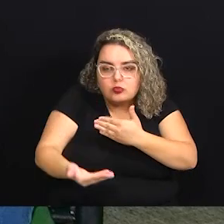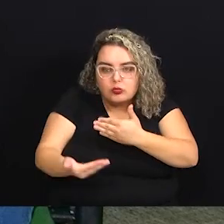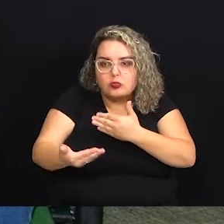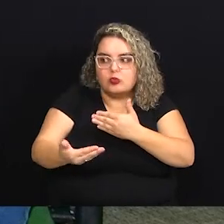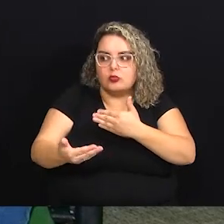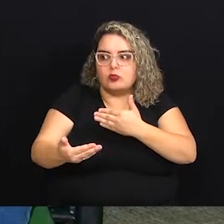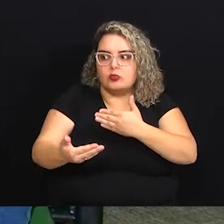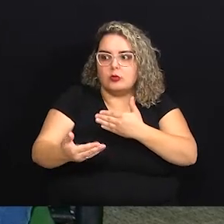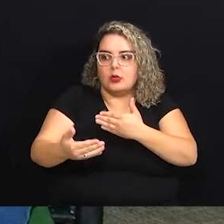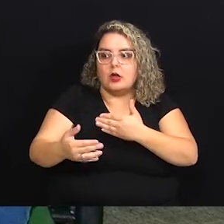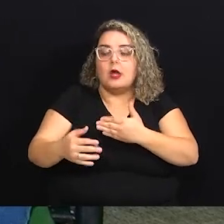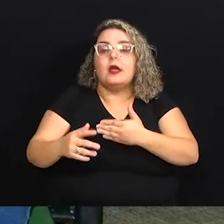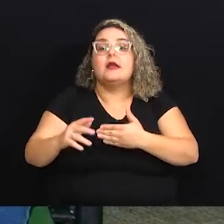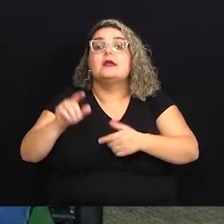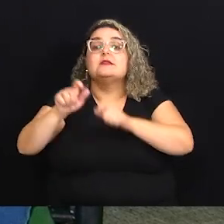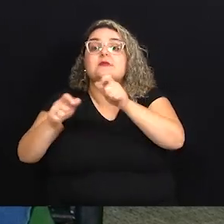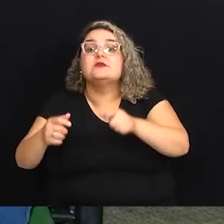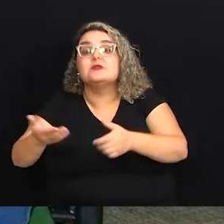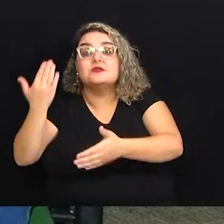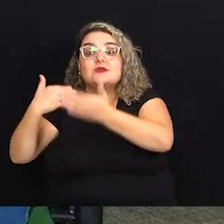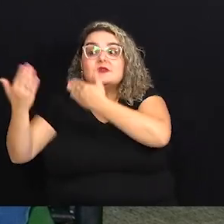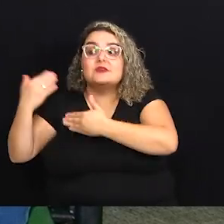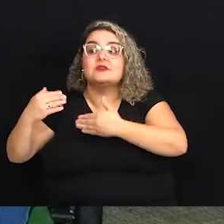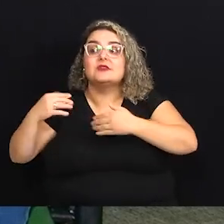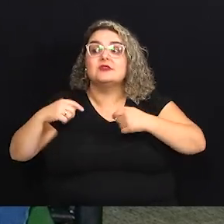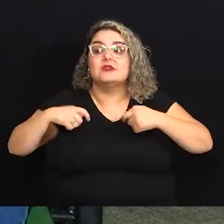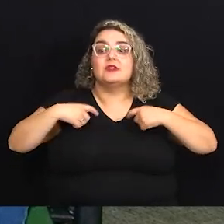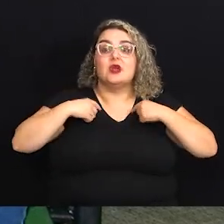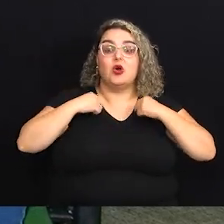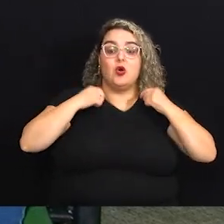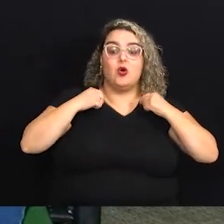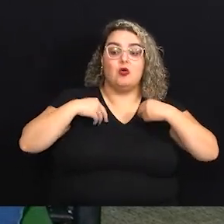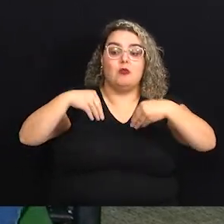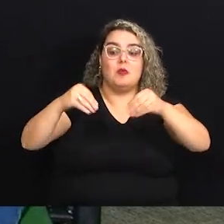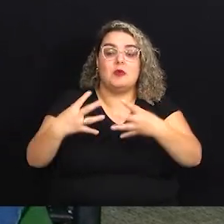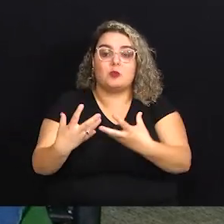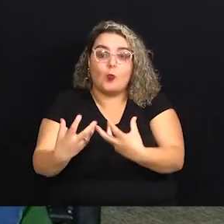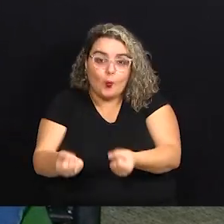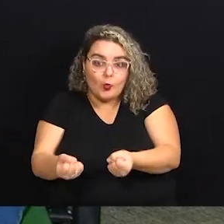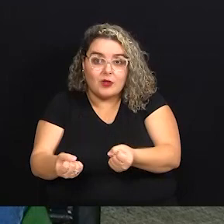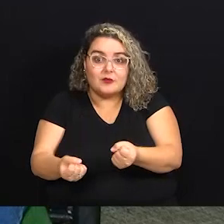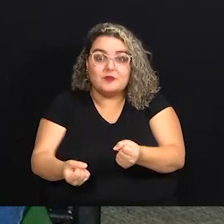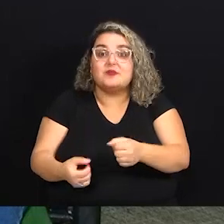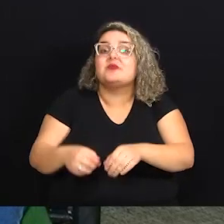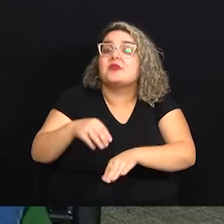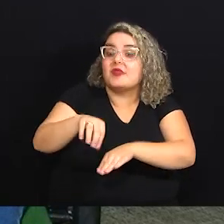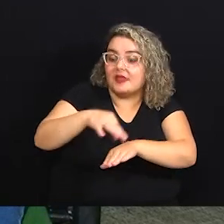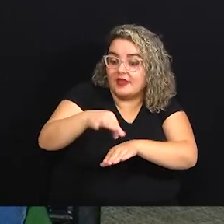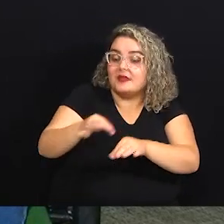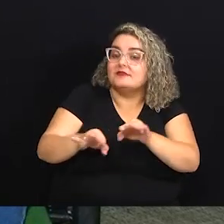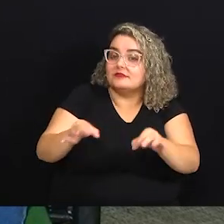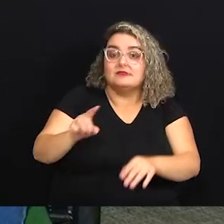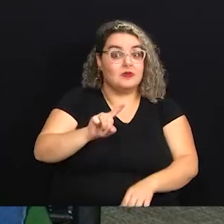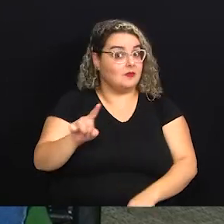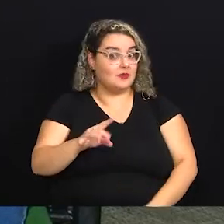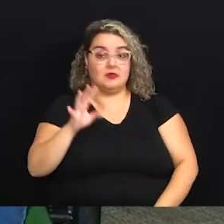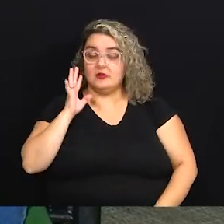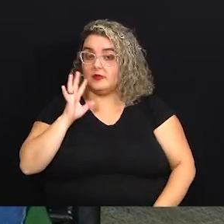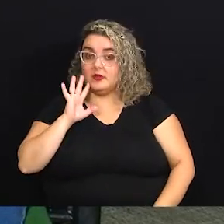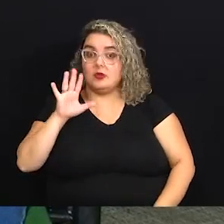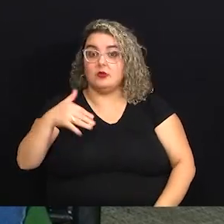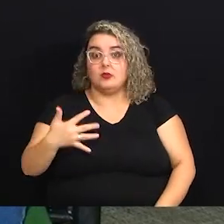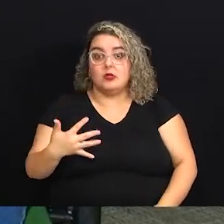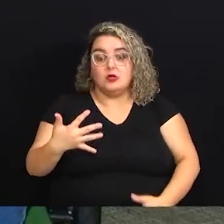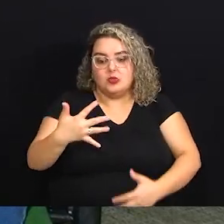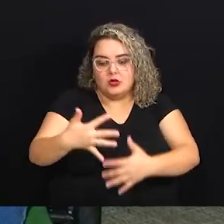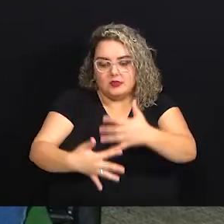naquela parte de trás onde as pessoas costumavam colocar roupa para secar. Tem muito tênis para secar atrás da geladeira, gente. E isso também não é legal.